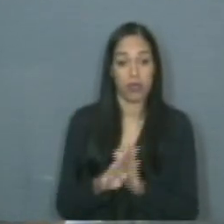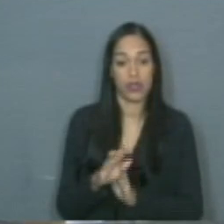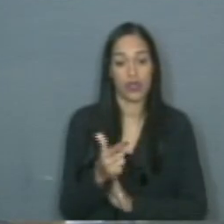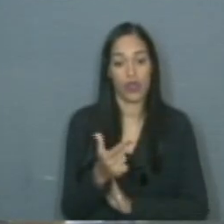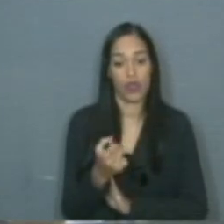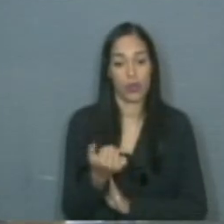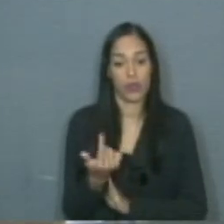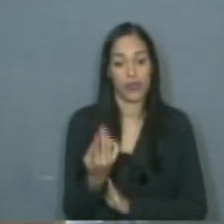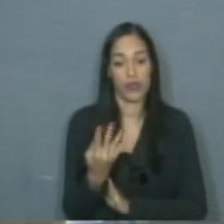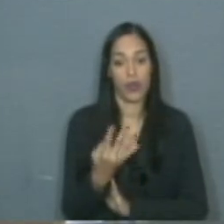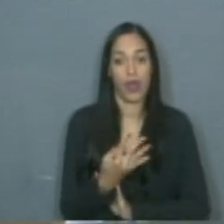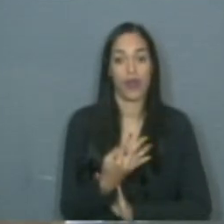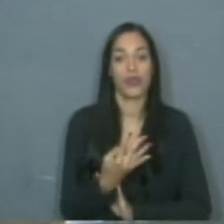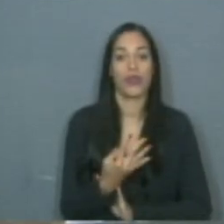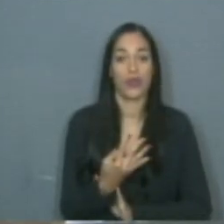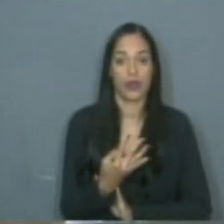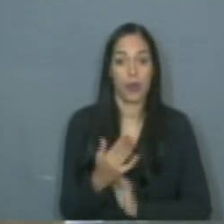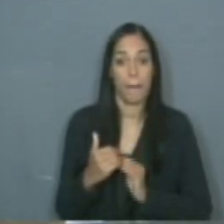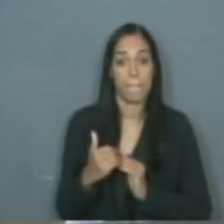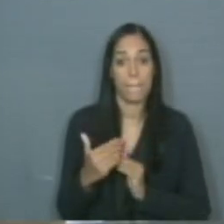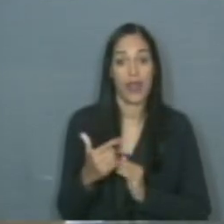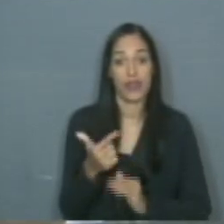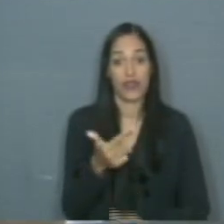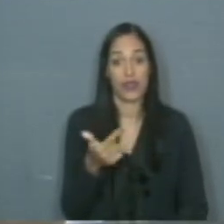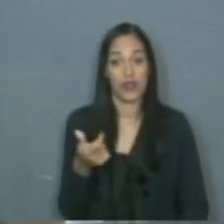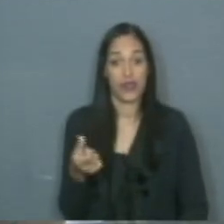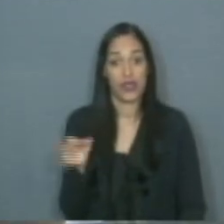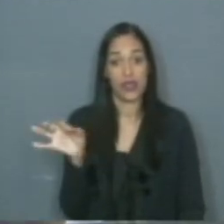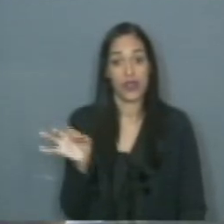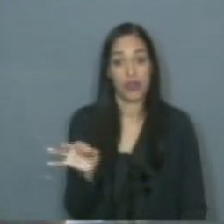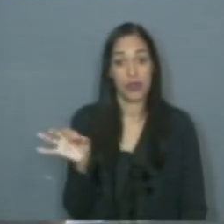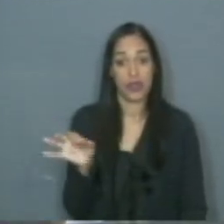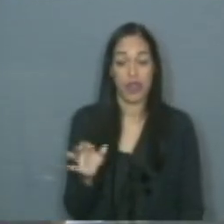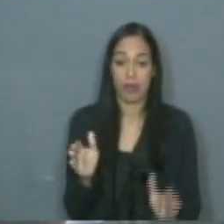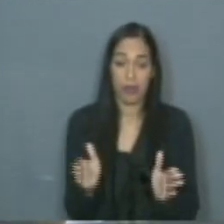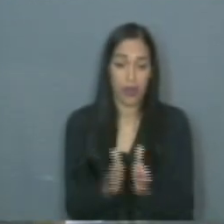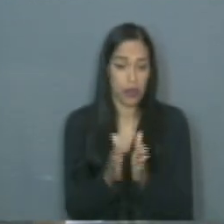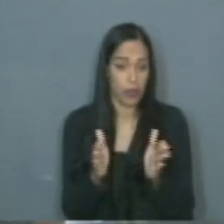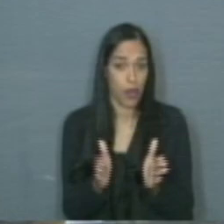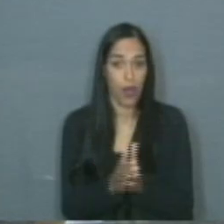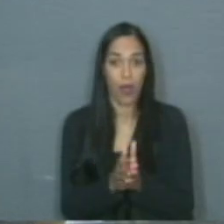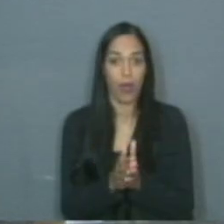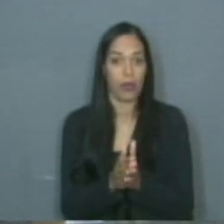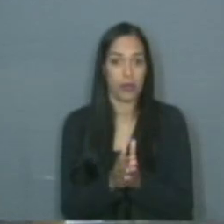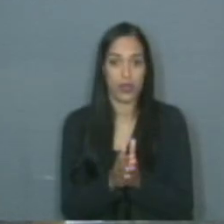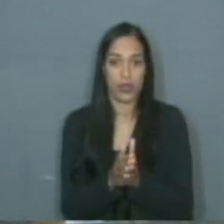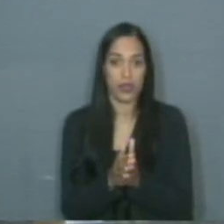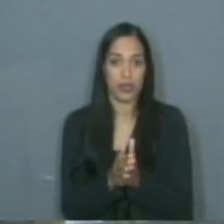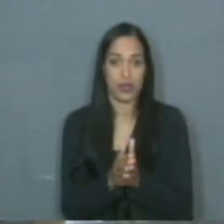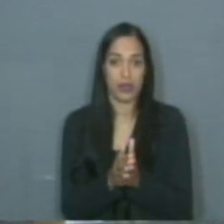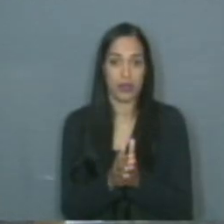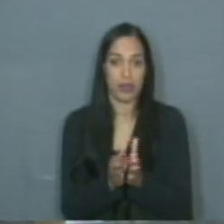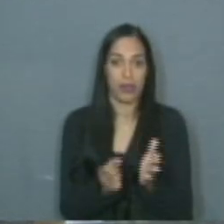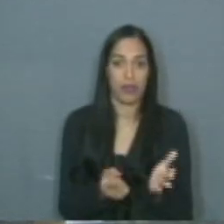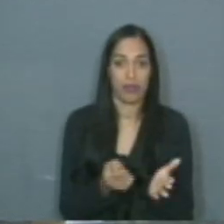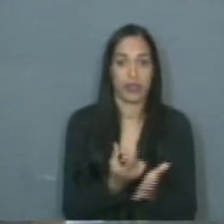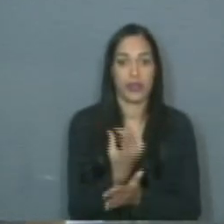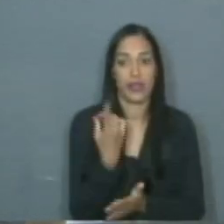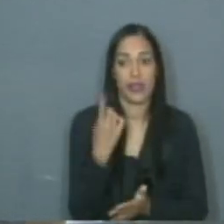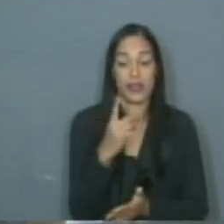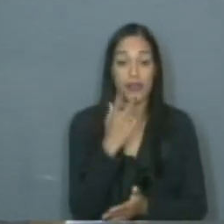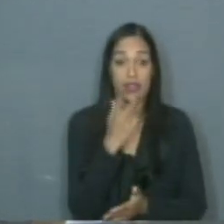2024, mais de 26%. Ah, mas pobre não come dólar. Meu amigo, se você fala isso é porque você não entende